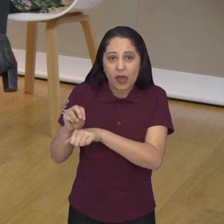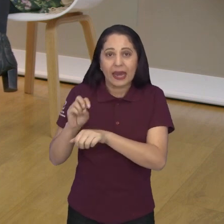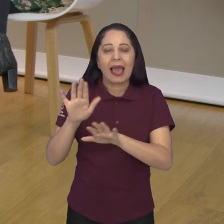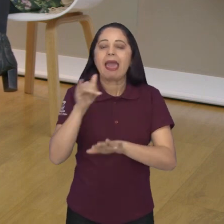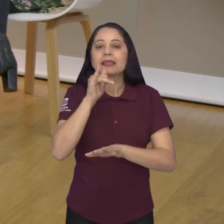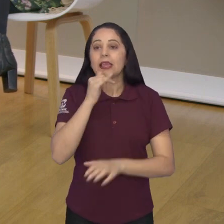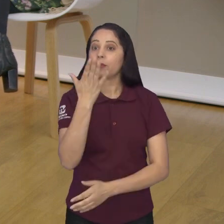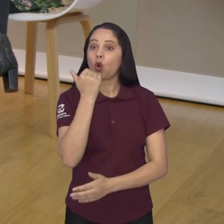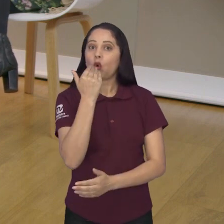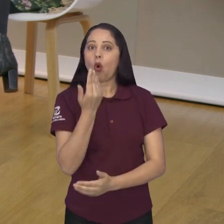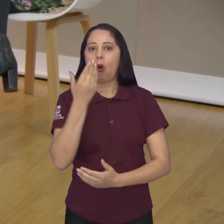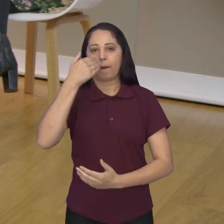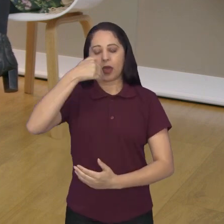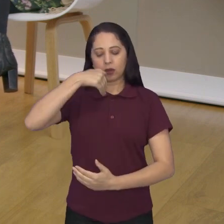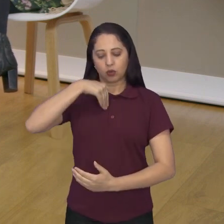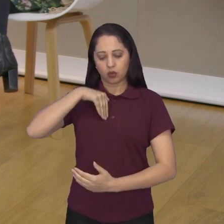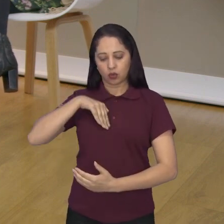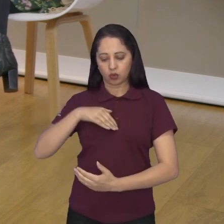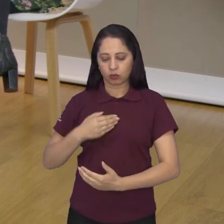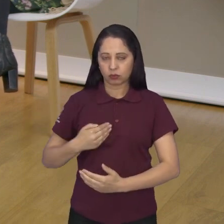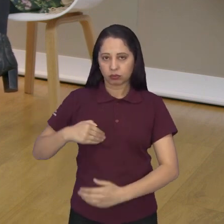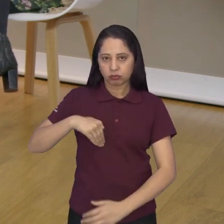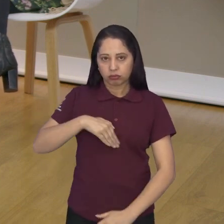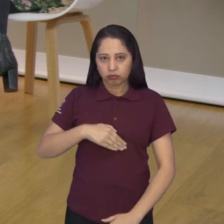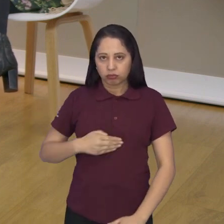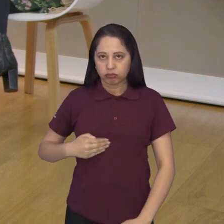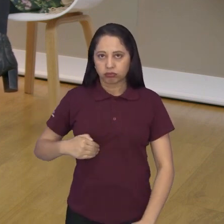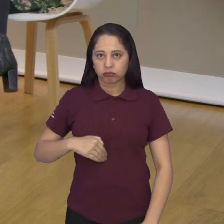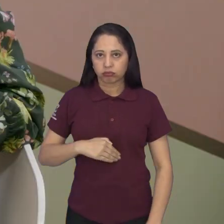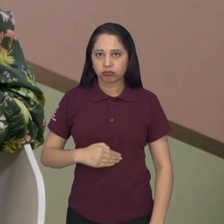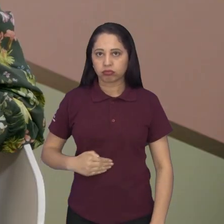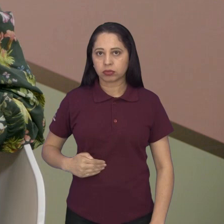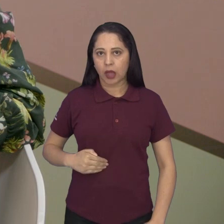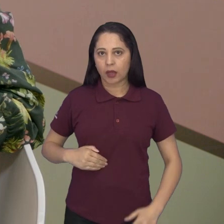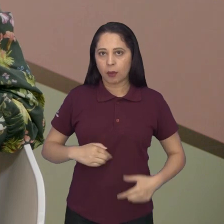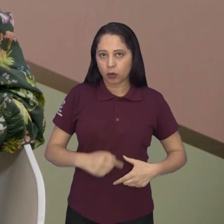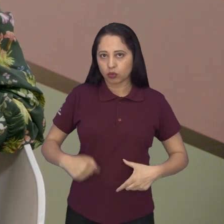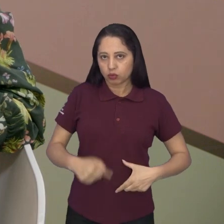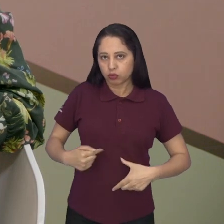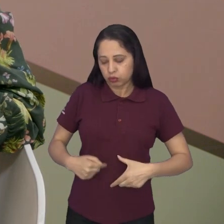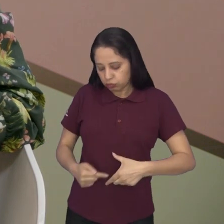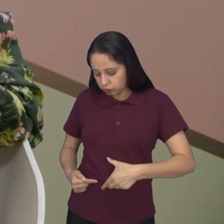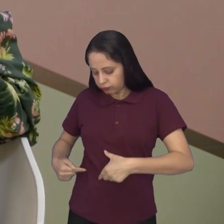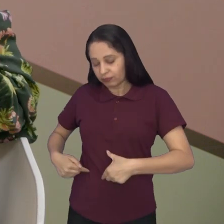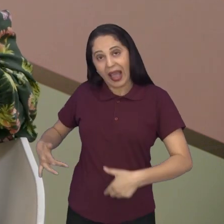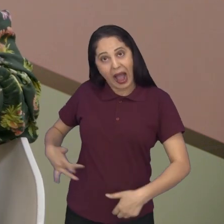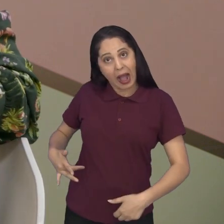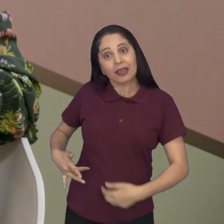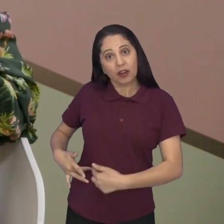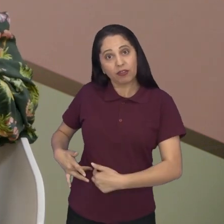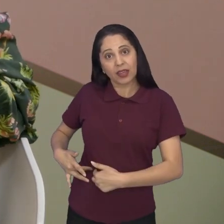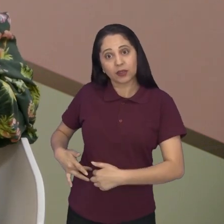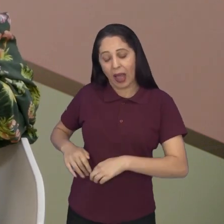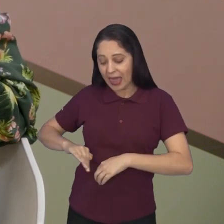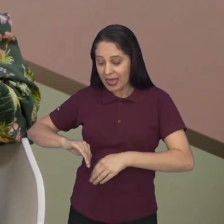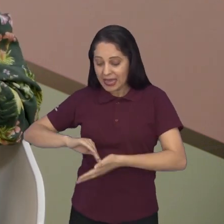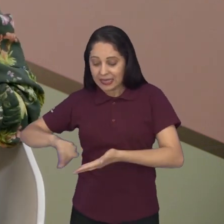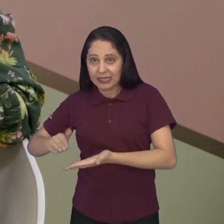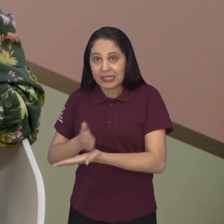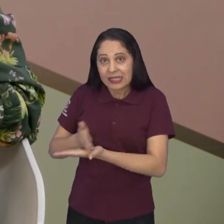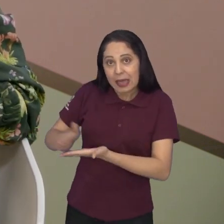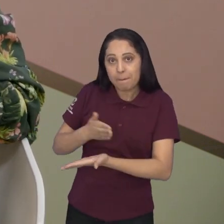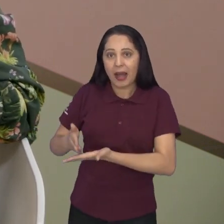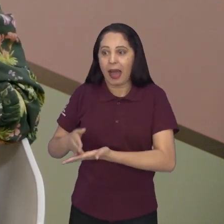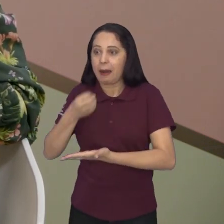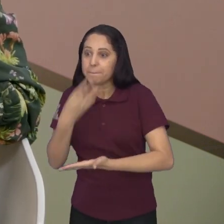os nutrientes, passa ali para o intestino, vai para o sangue, do sangue a circulação vai para o fígado e o fígado ele vai fazer essa seleção daquilo